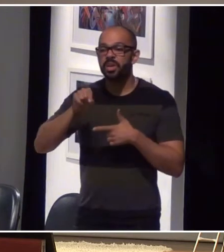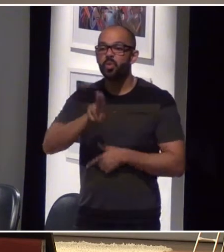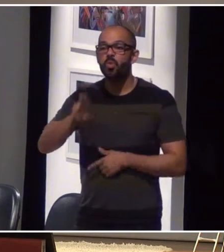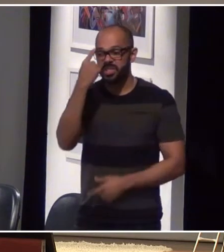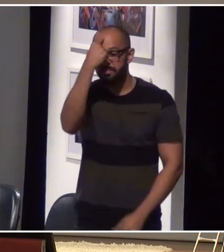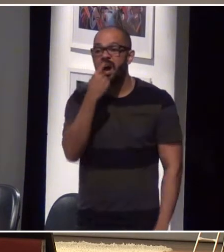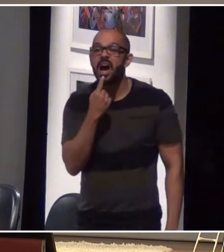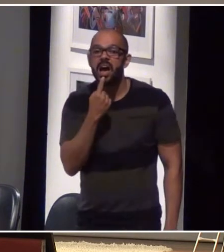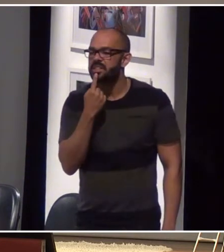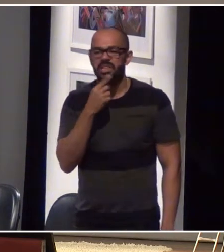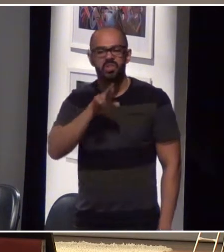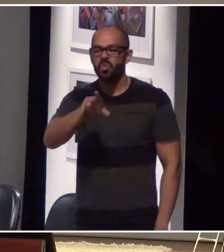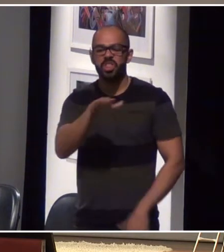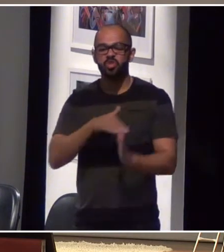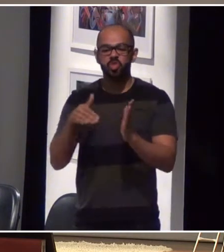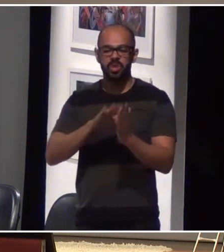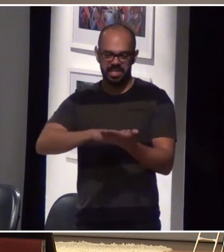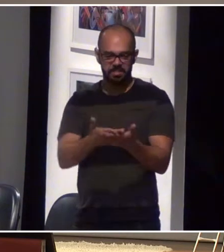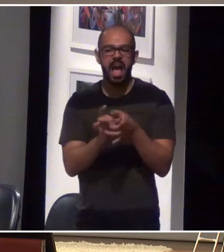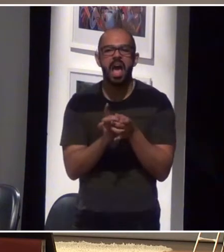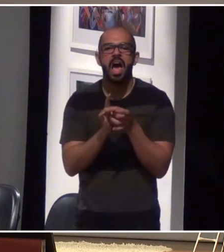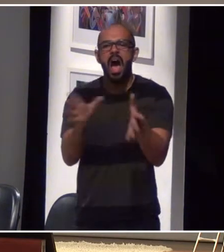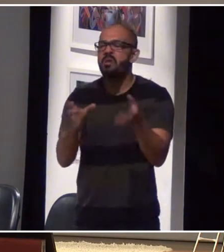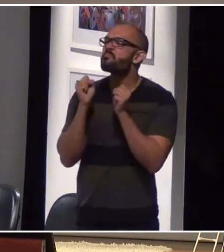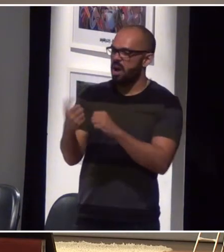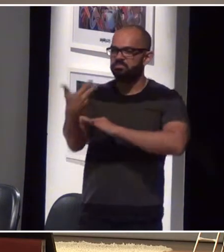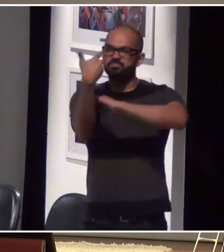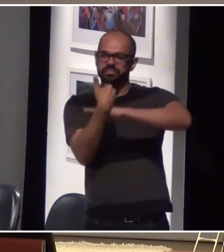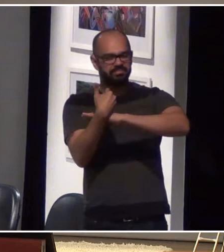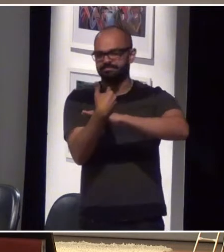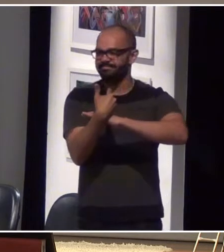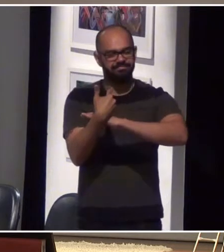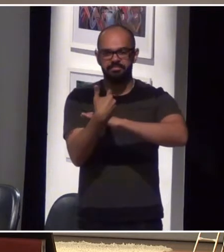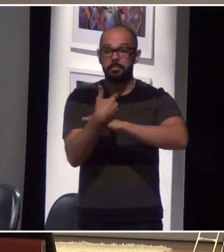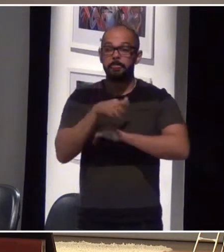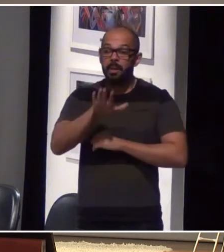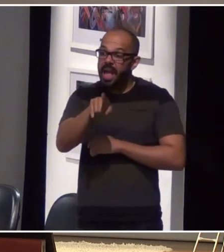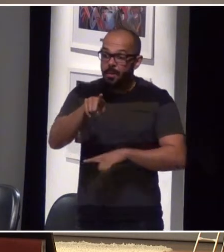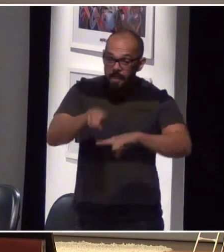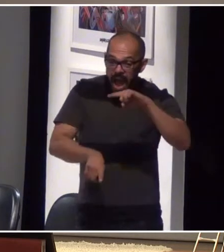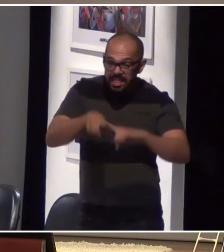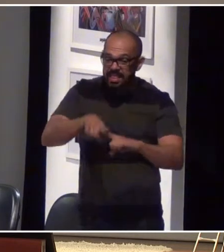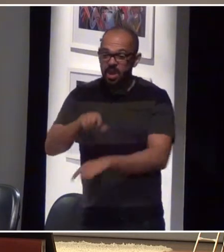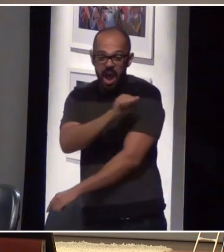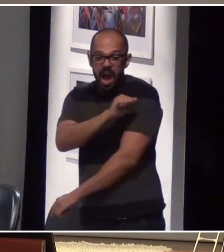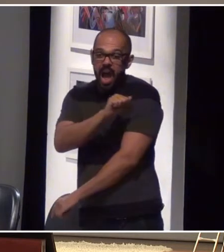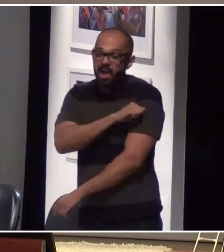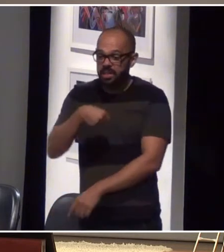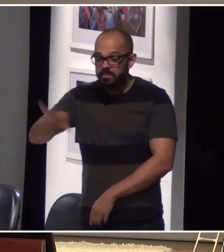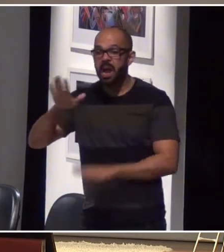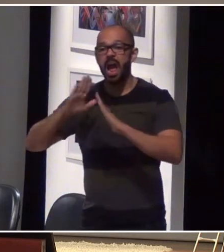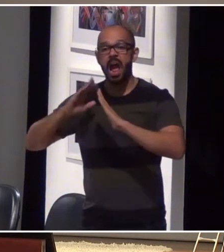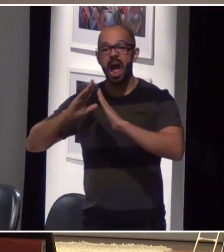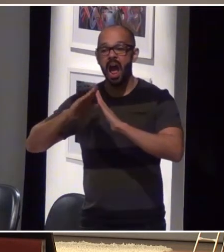com o uso de imagens. Não são todos os intérpretes que aceitam que as aulas sejam gravadas. Só que este é o material que o aluno